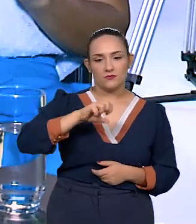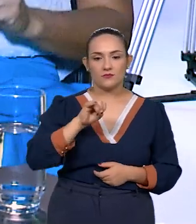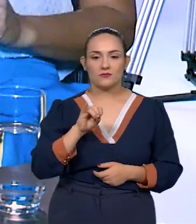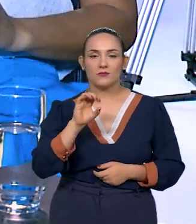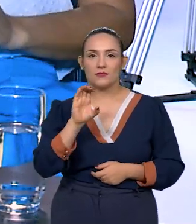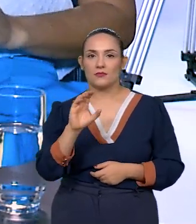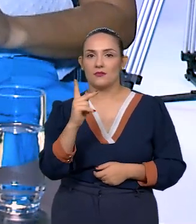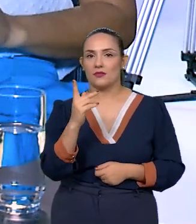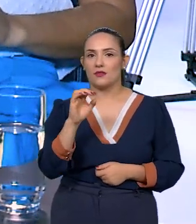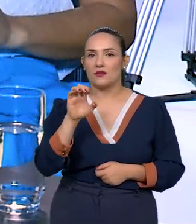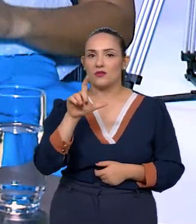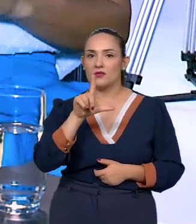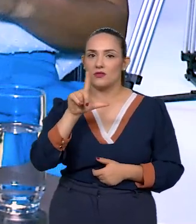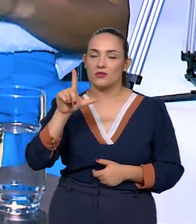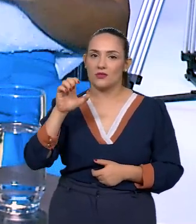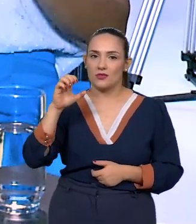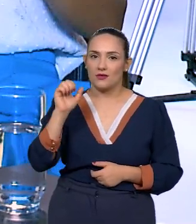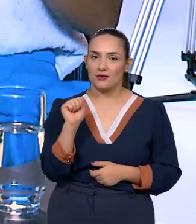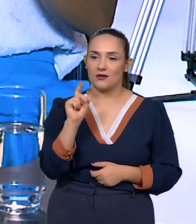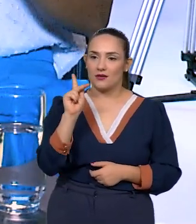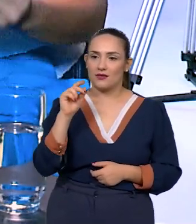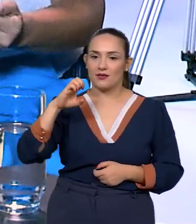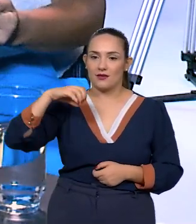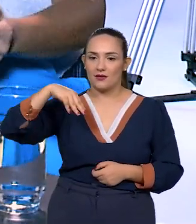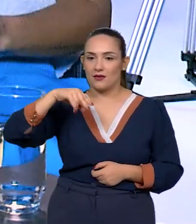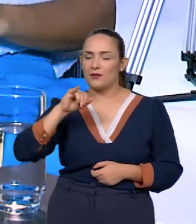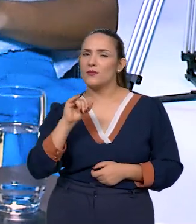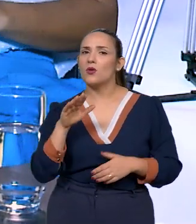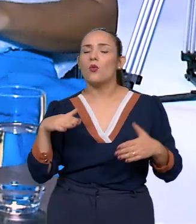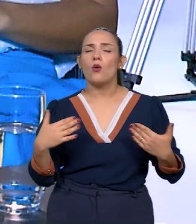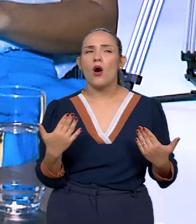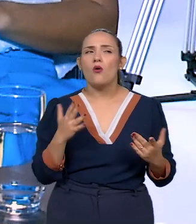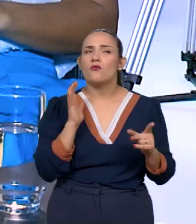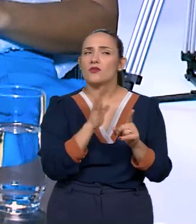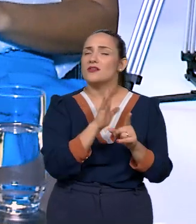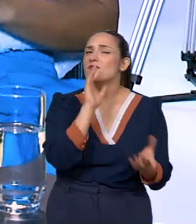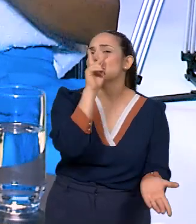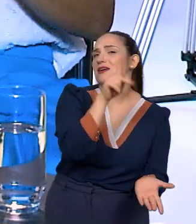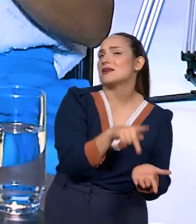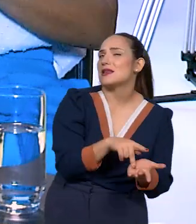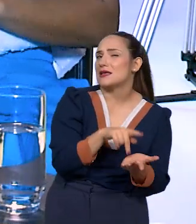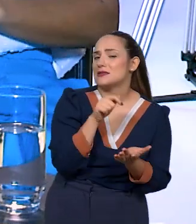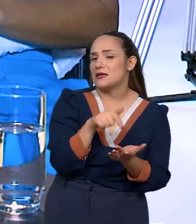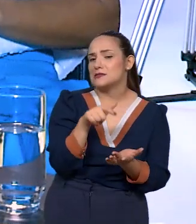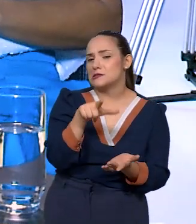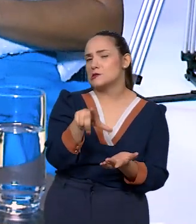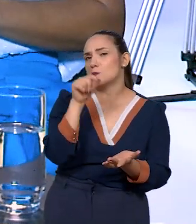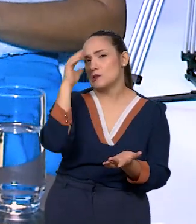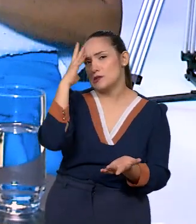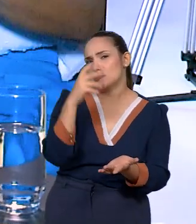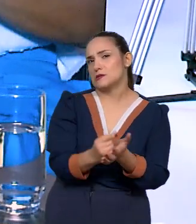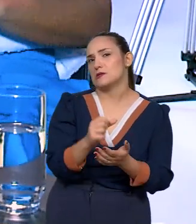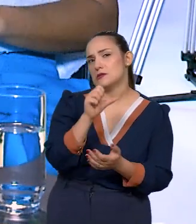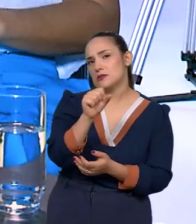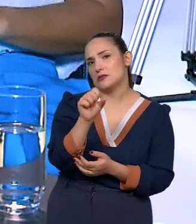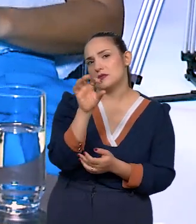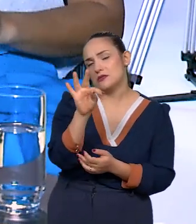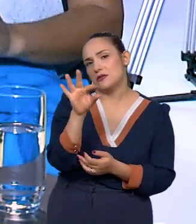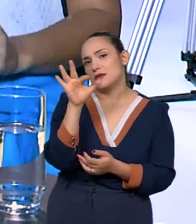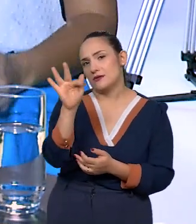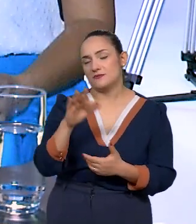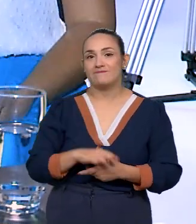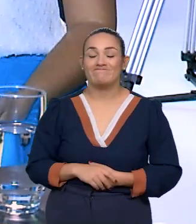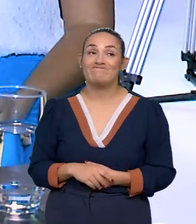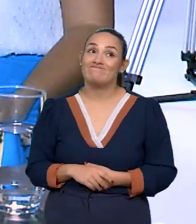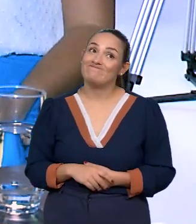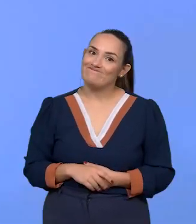a Michele Akemi quer saber quais são os efeitos concretos dessa decisão, doutor. Quais serão os efeitos concretos dessa decisão?